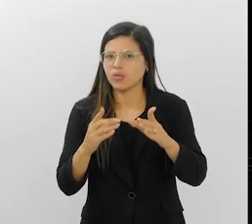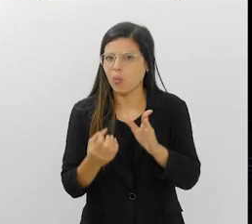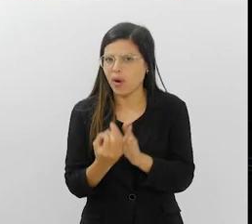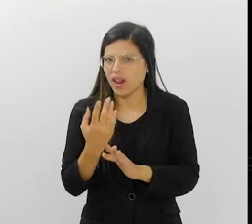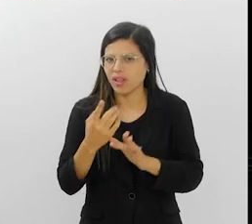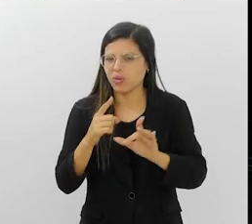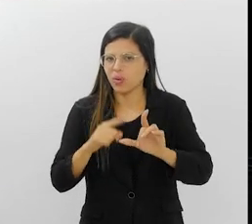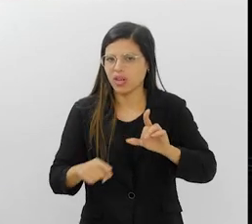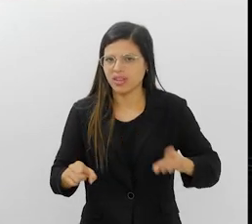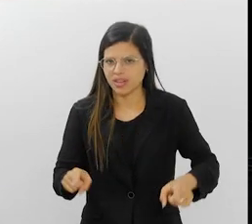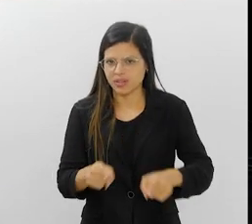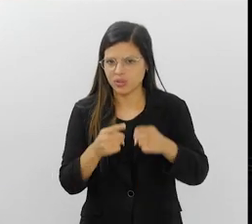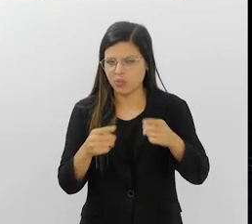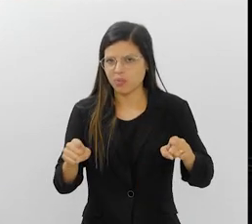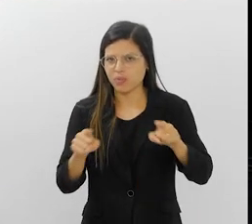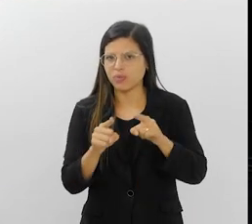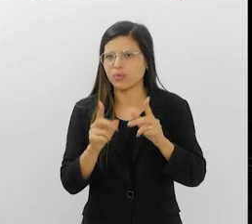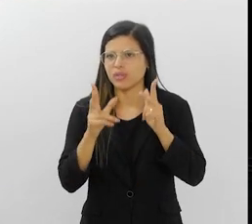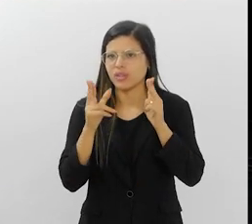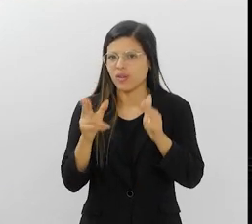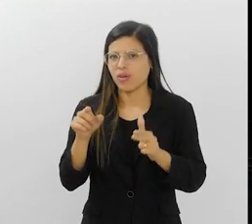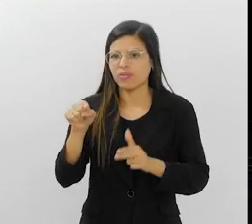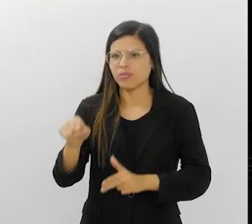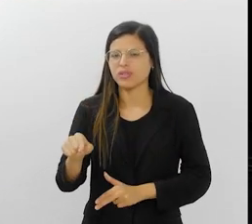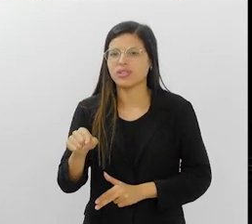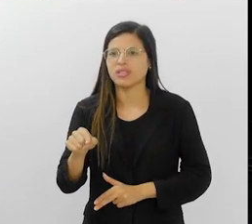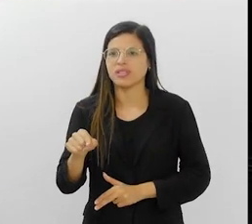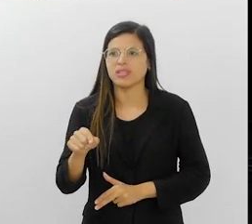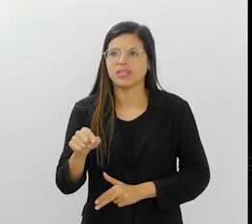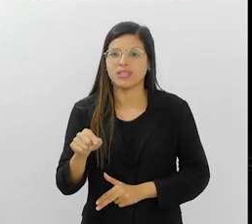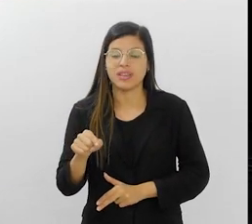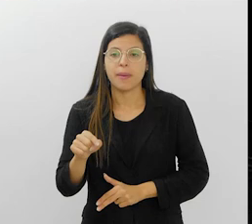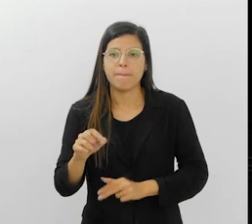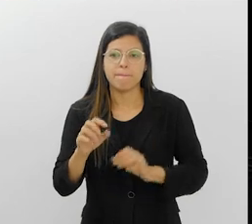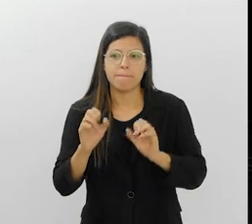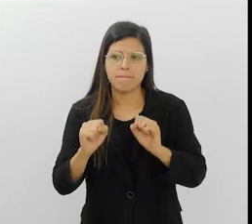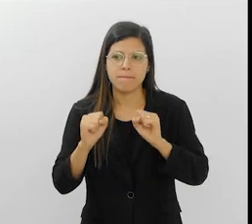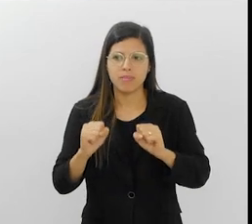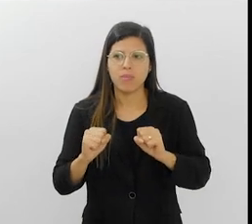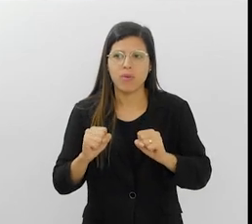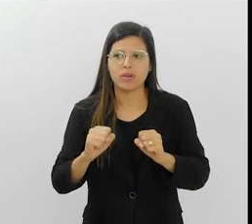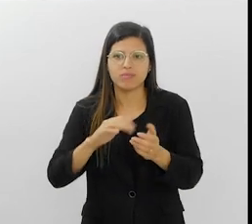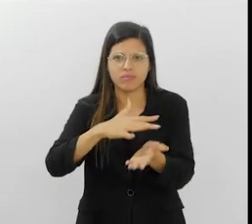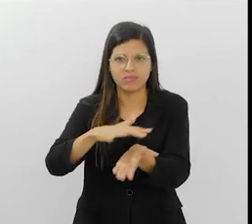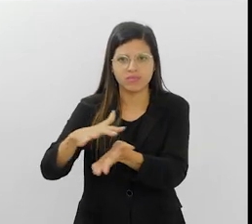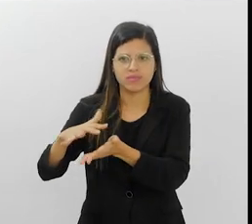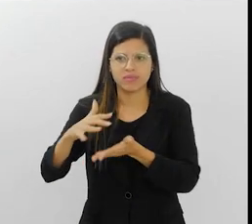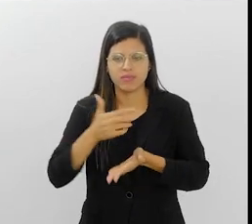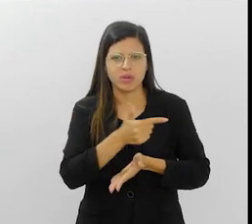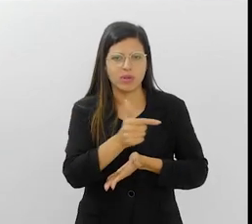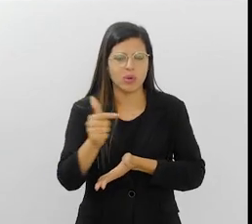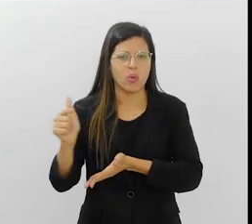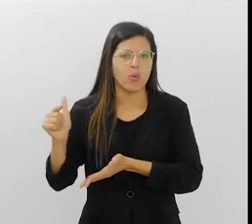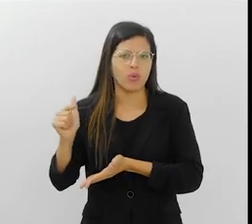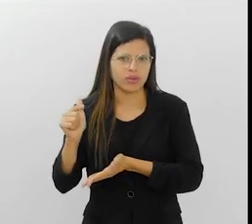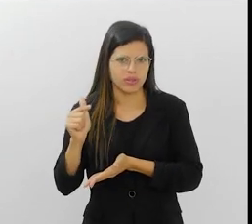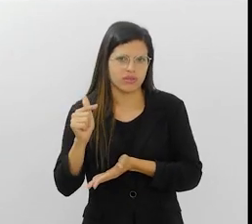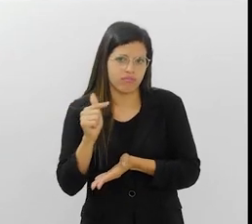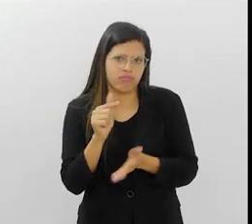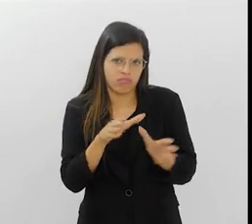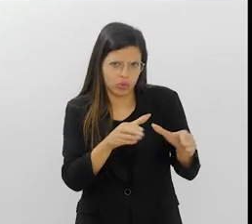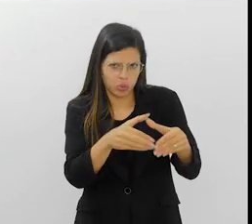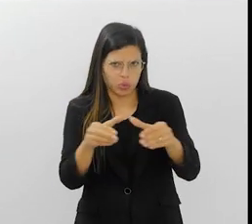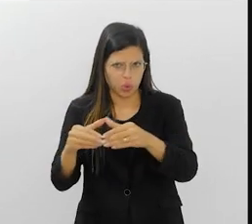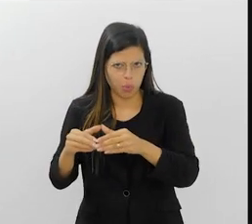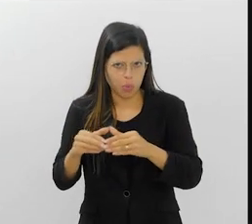um compositor como você, que é um renomado compositor, pode botar samba em mais de uma escola. É assim que